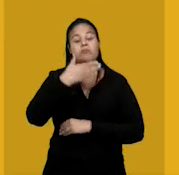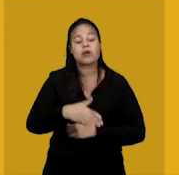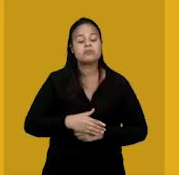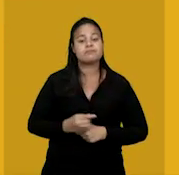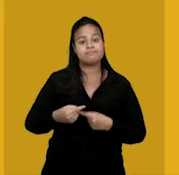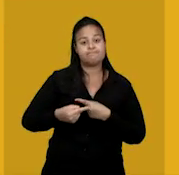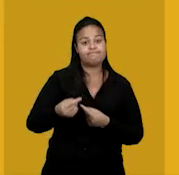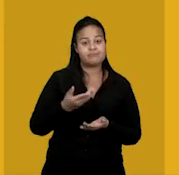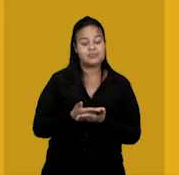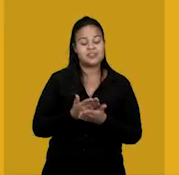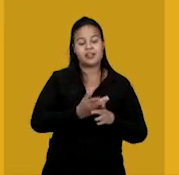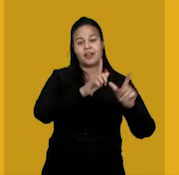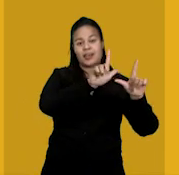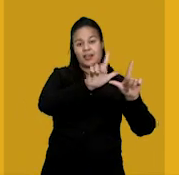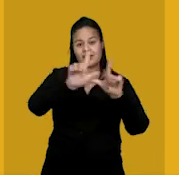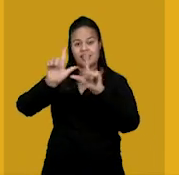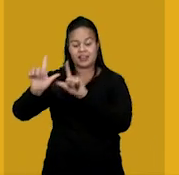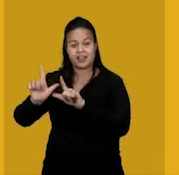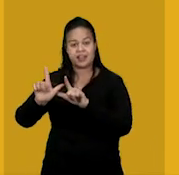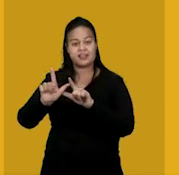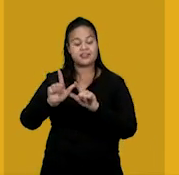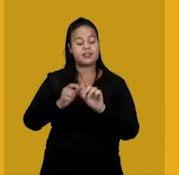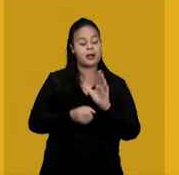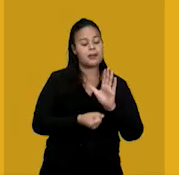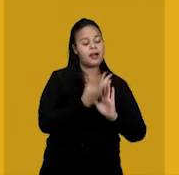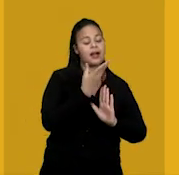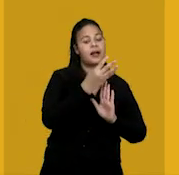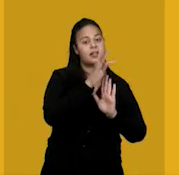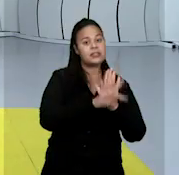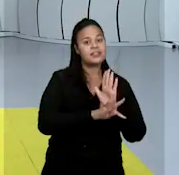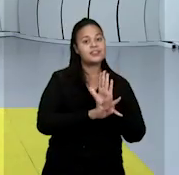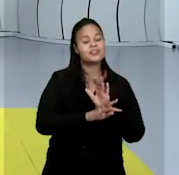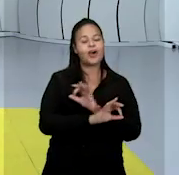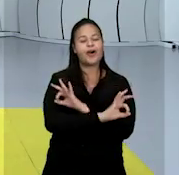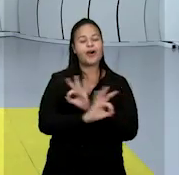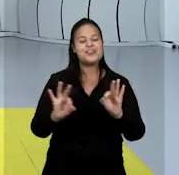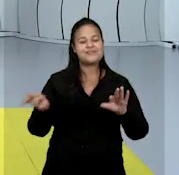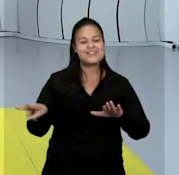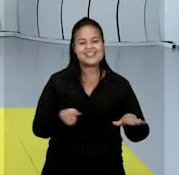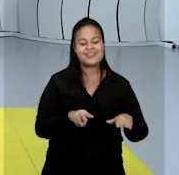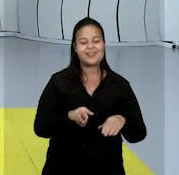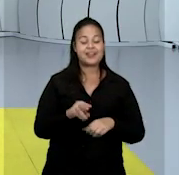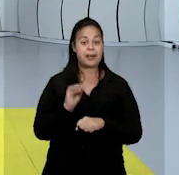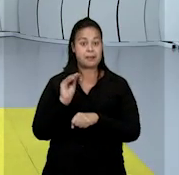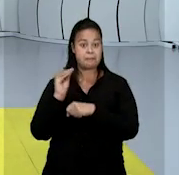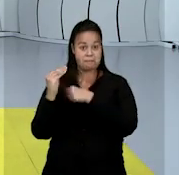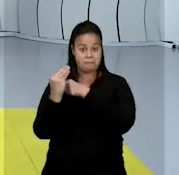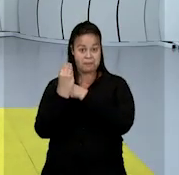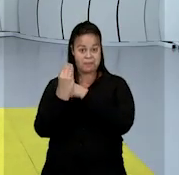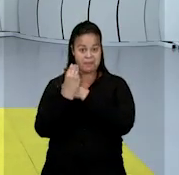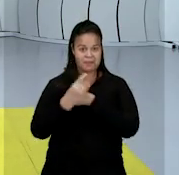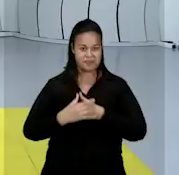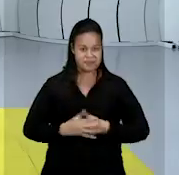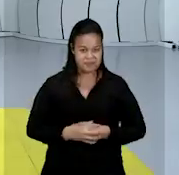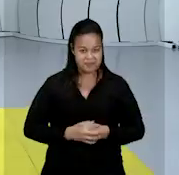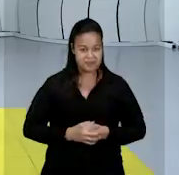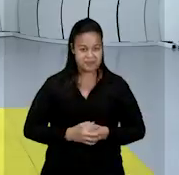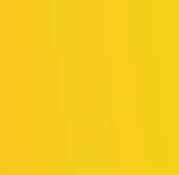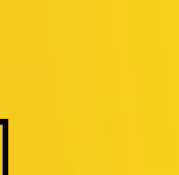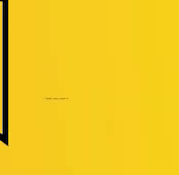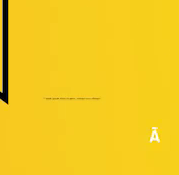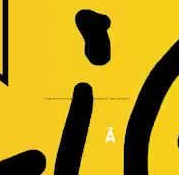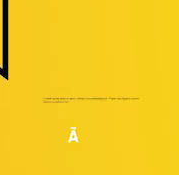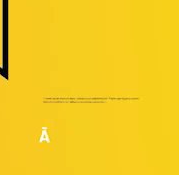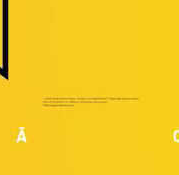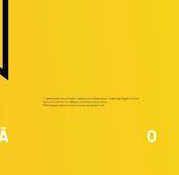objetivos, texto, pretexto e contexto, ler na prática, propaganda, publicidade,